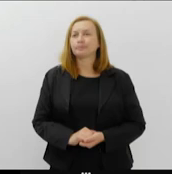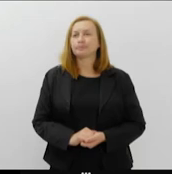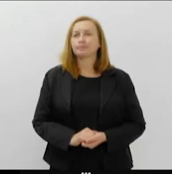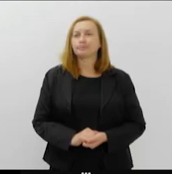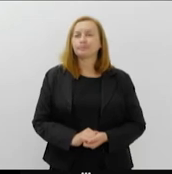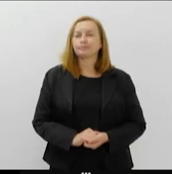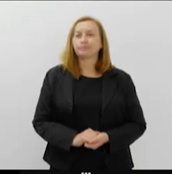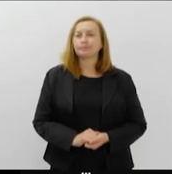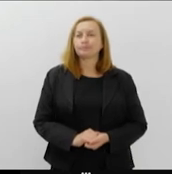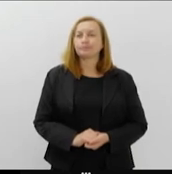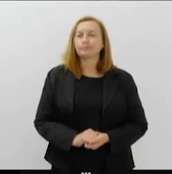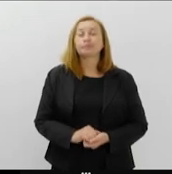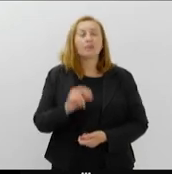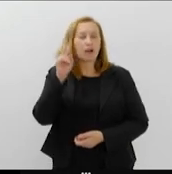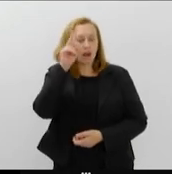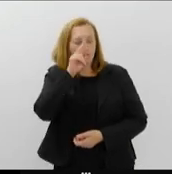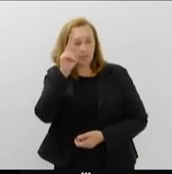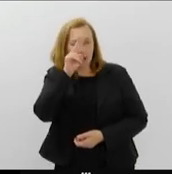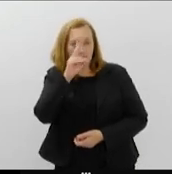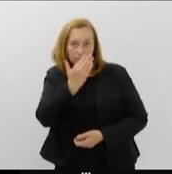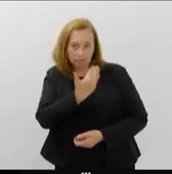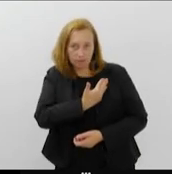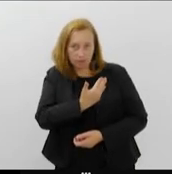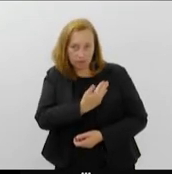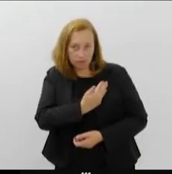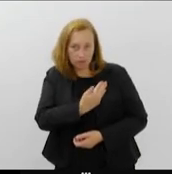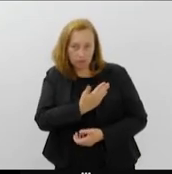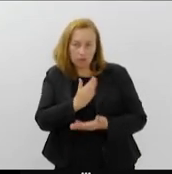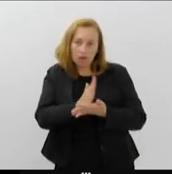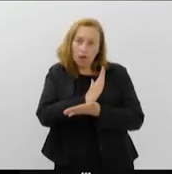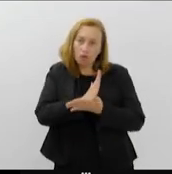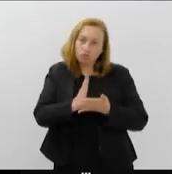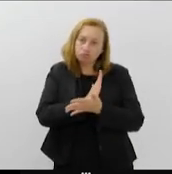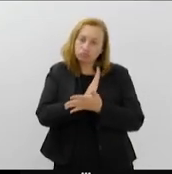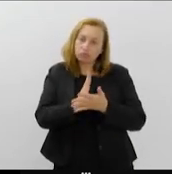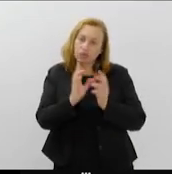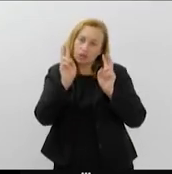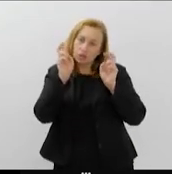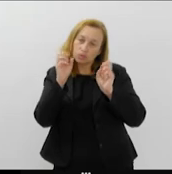só para relembrar os colegas, né, alguns pontos importantes.